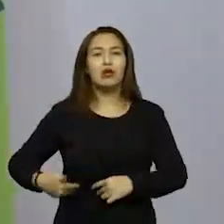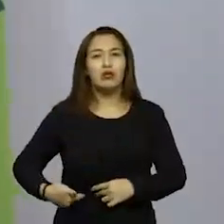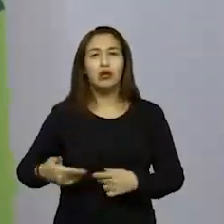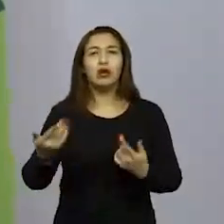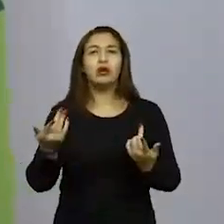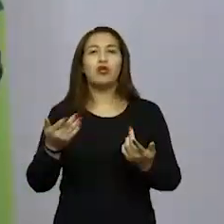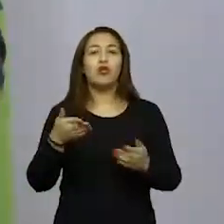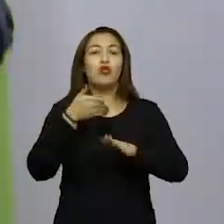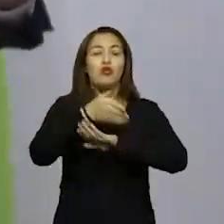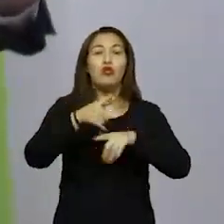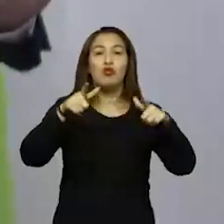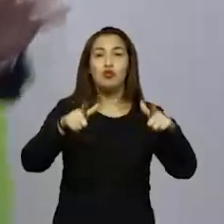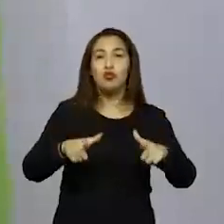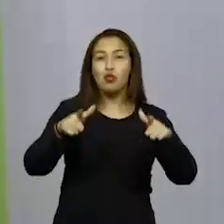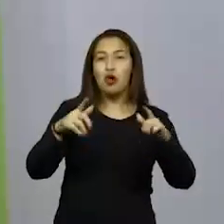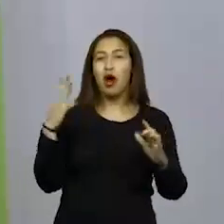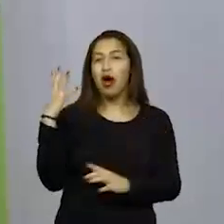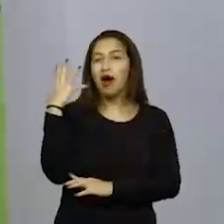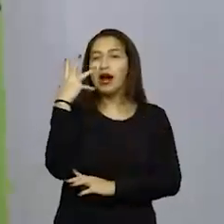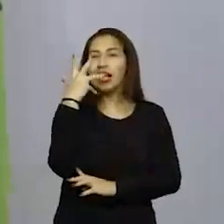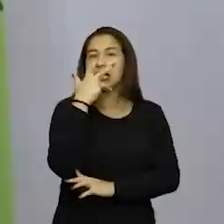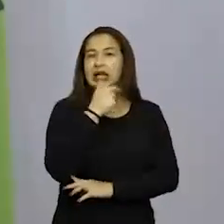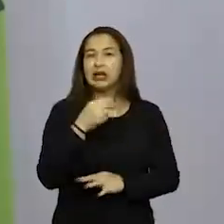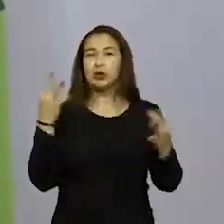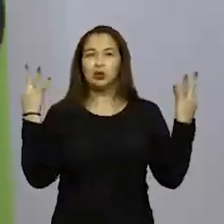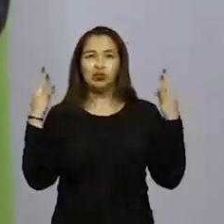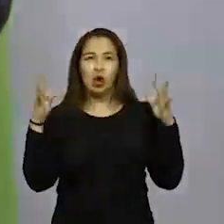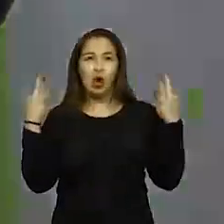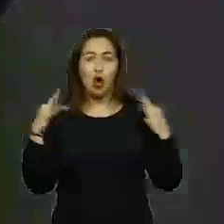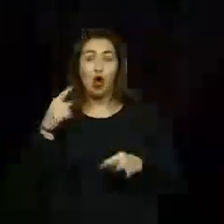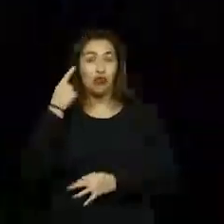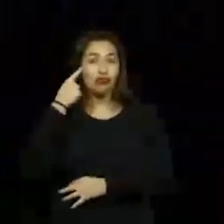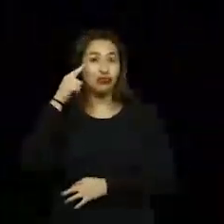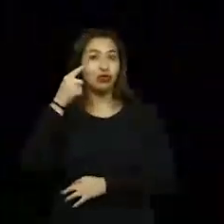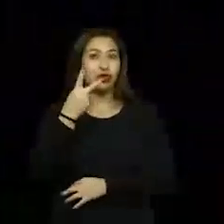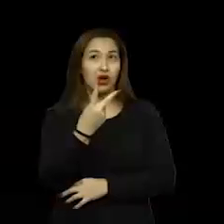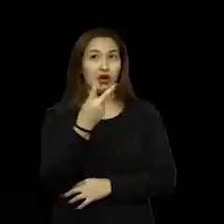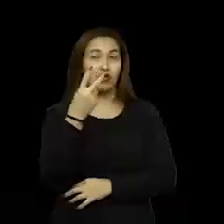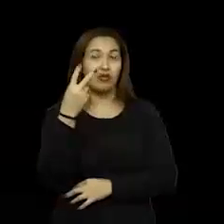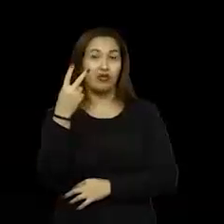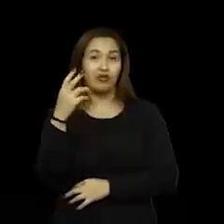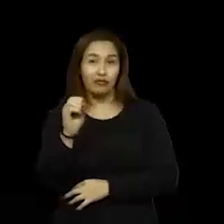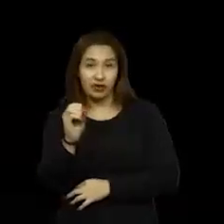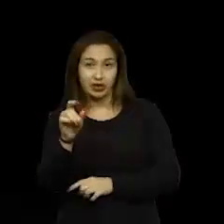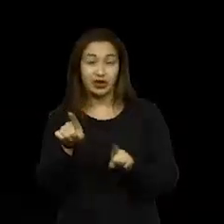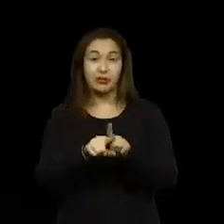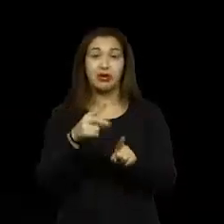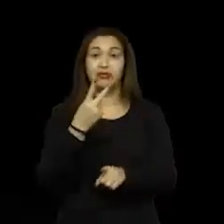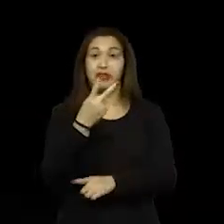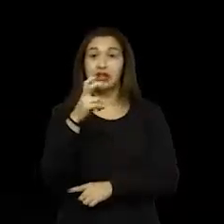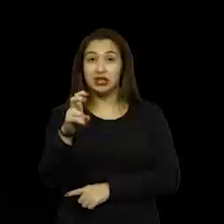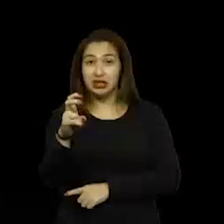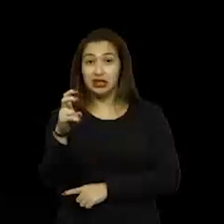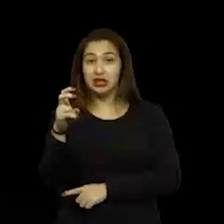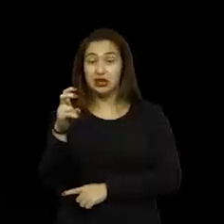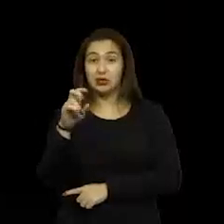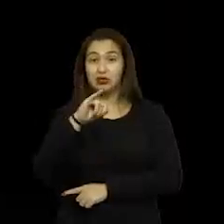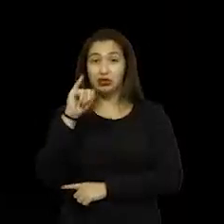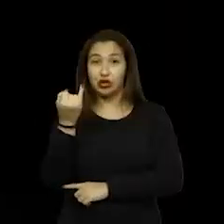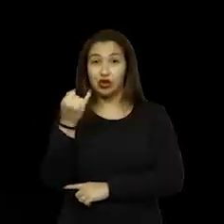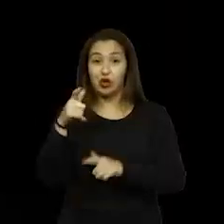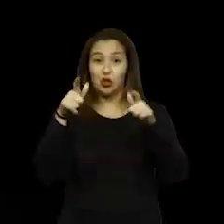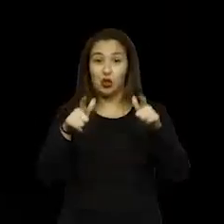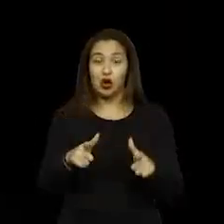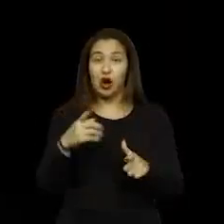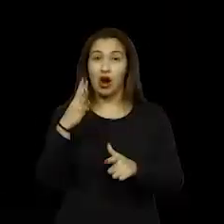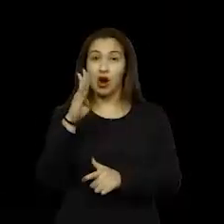para um paraíso turístico no dia 20 e 25 de janeiro. Ele foi para Bonito, foi